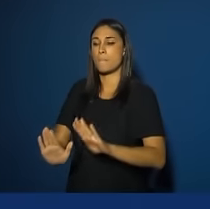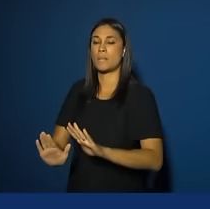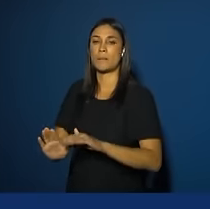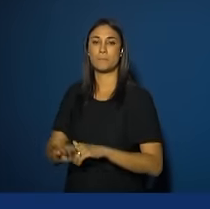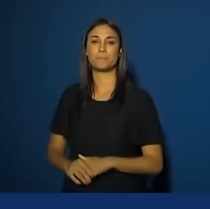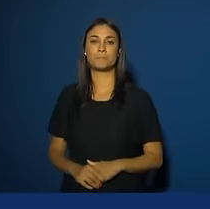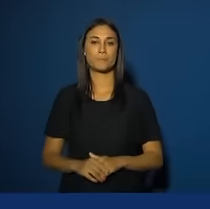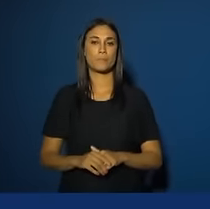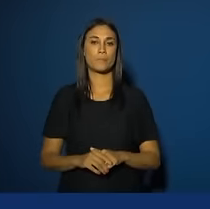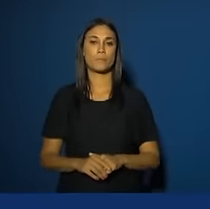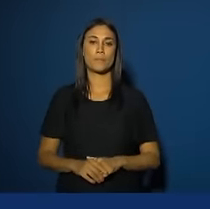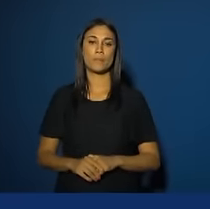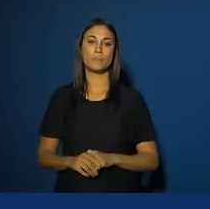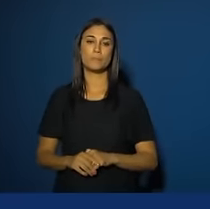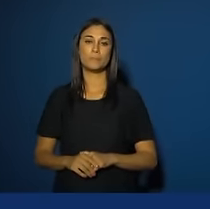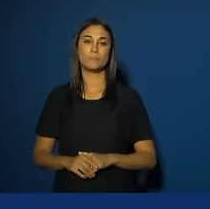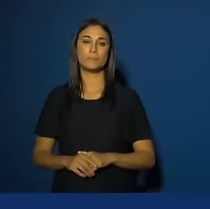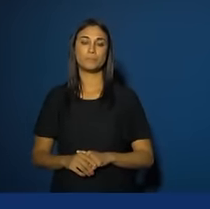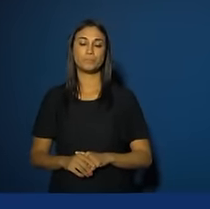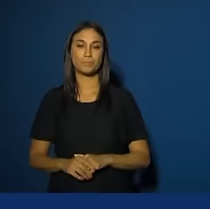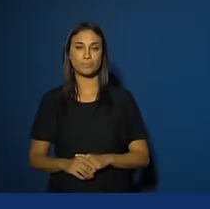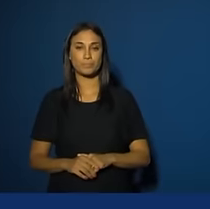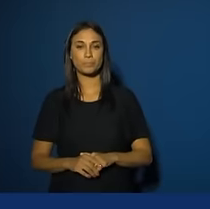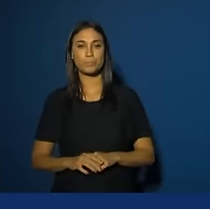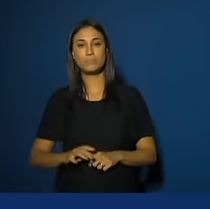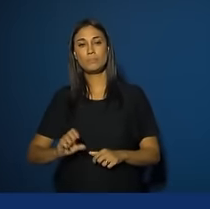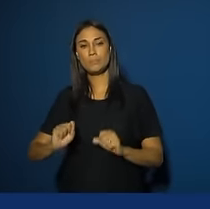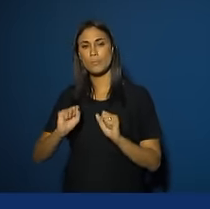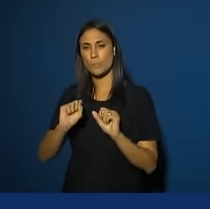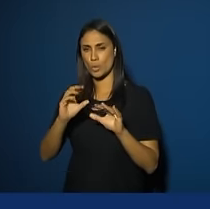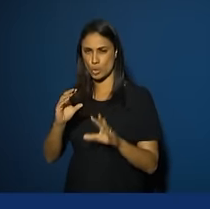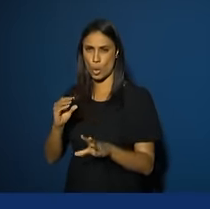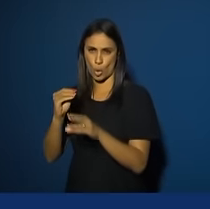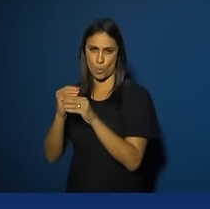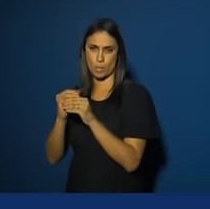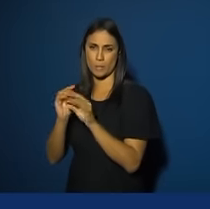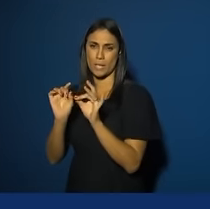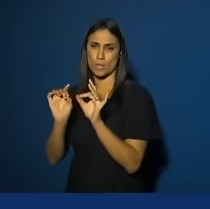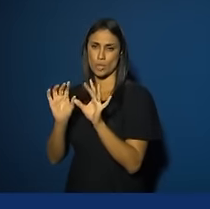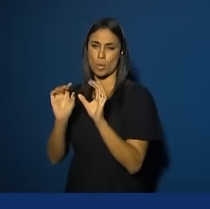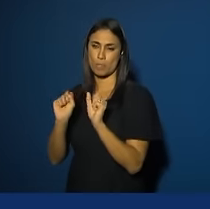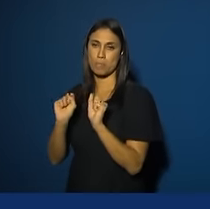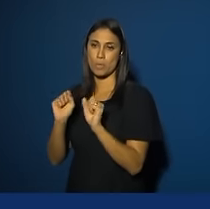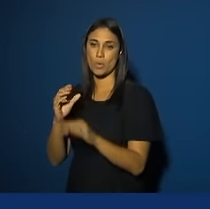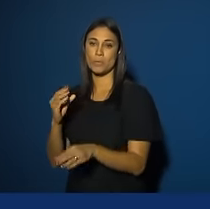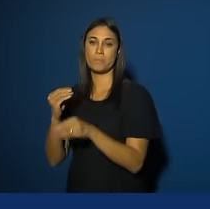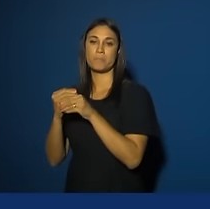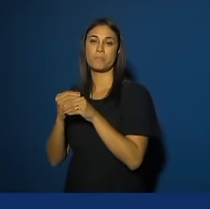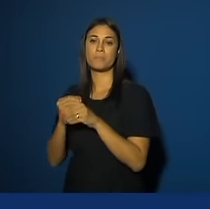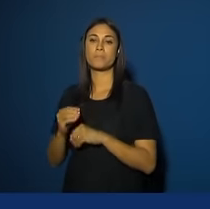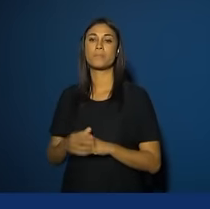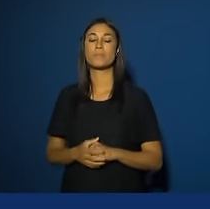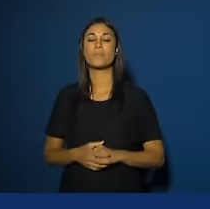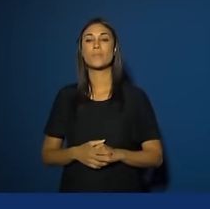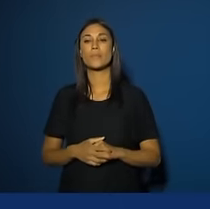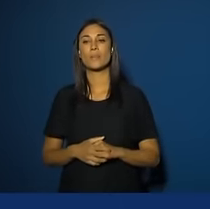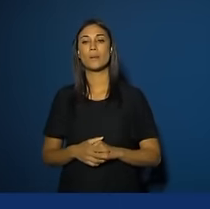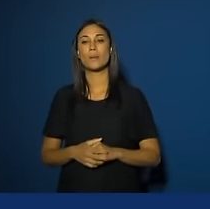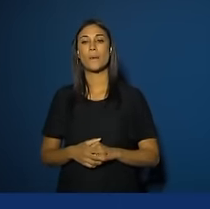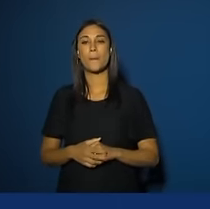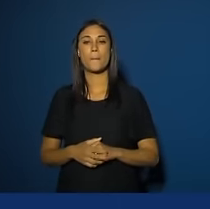3%. E a taxa final só depois... Posso acrescentar só uma coisa, claro, que o Thiago falou? Eu acho que as pimentas estão muito bem aplicadas, mas,